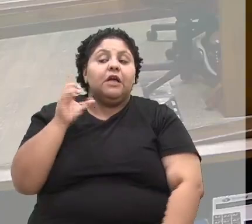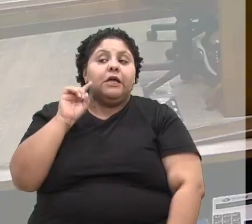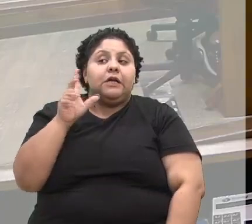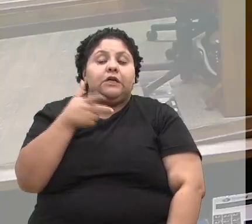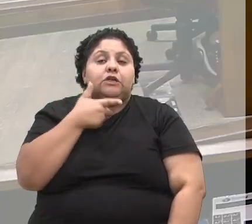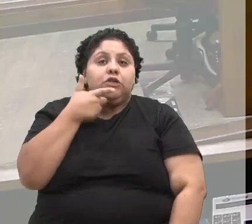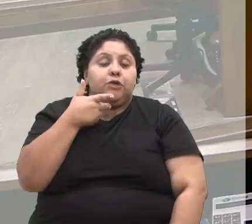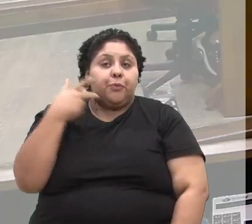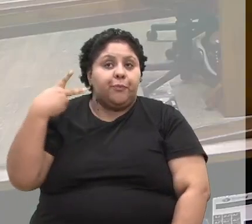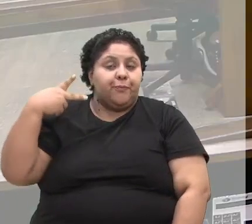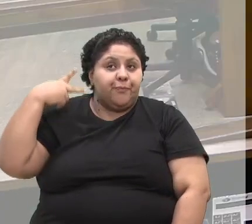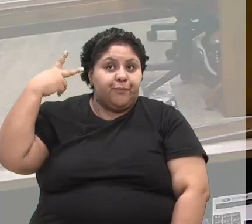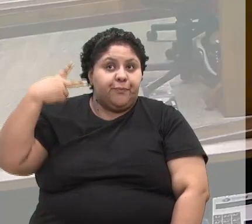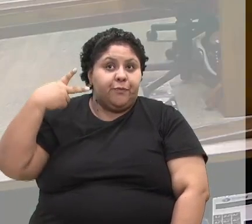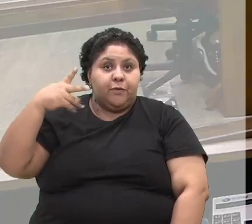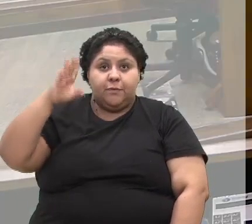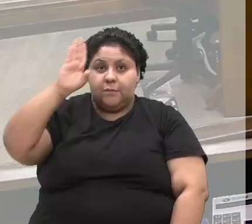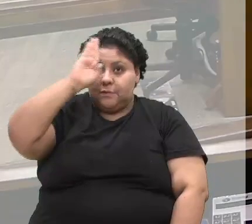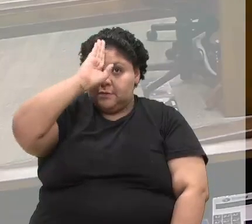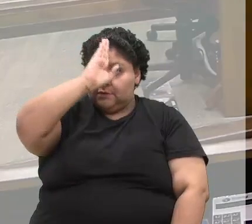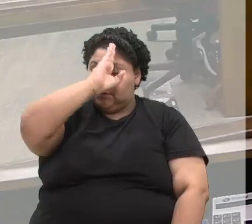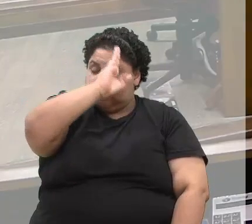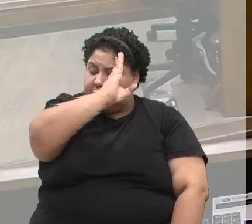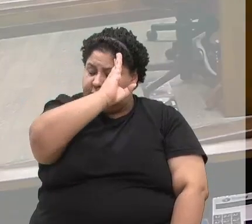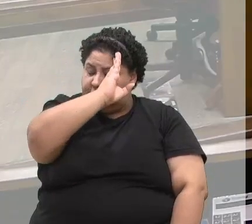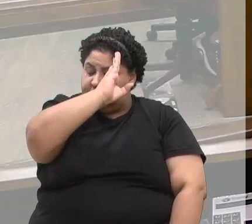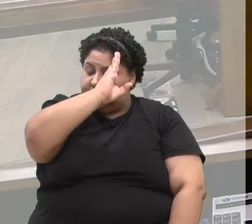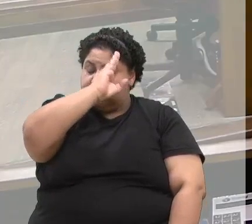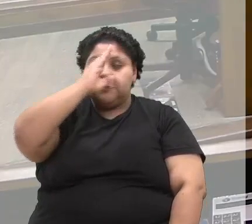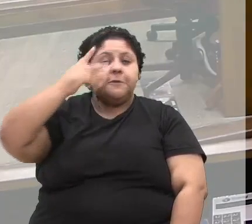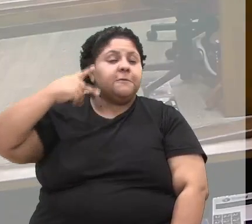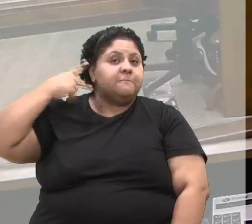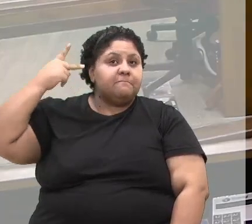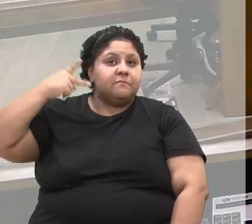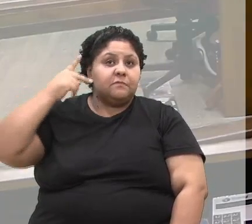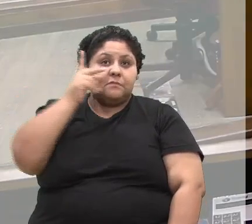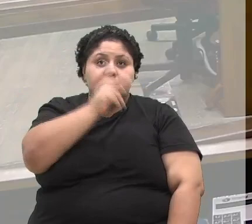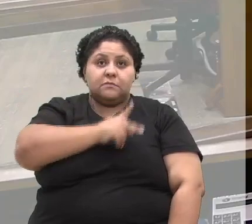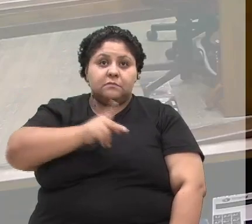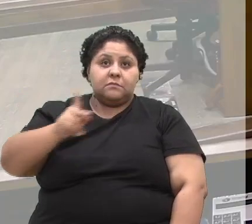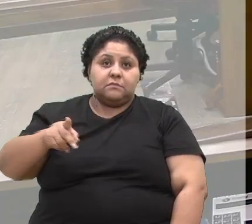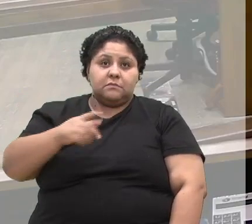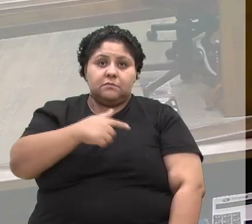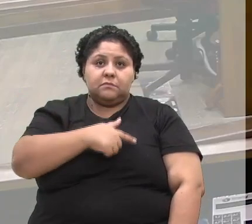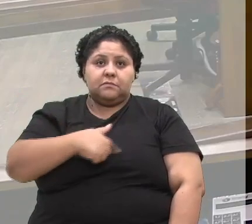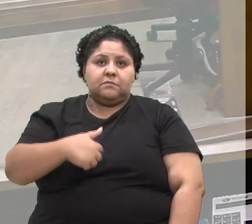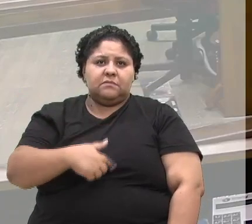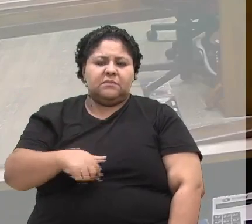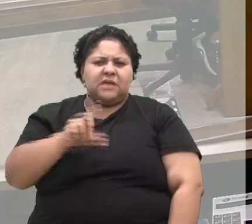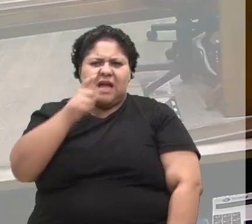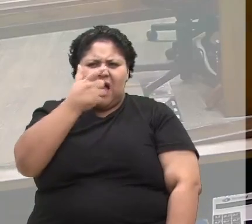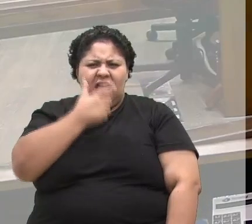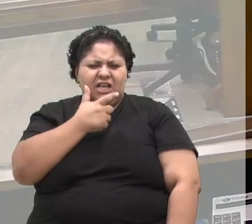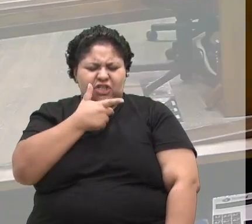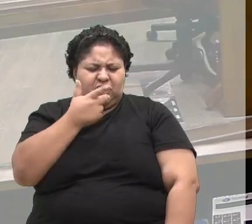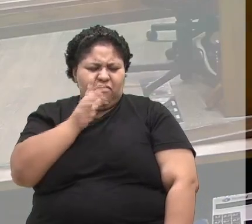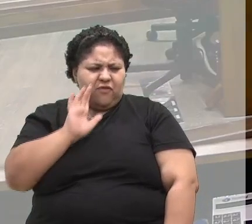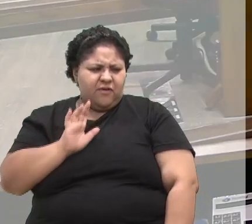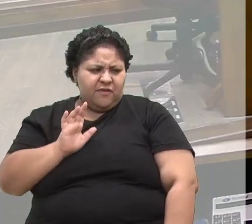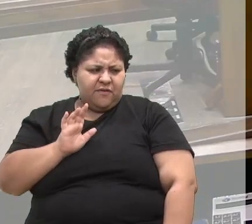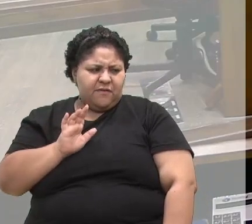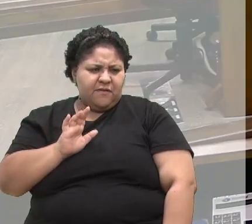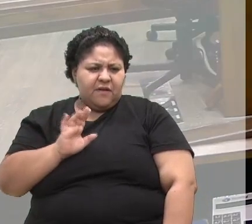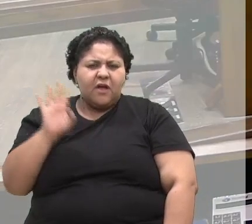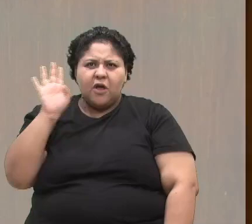ao vereador Bressan e ao vereador Zanquim, o Zanquim acho que não colocou esse assunto, mas que a